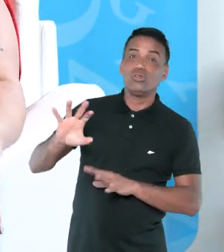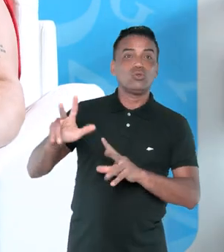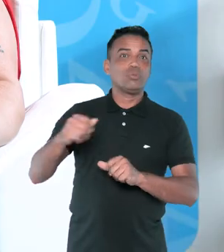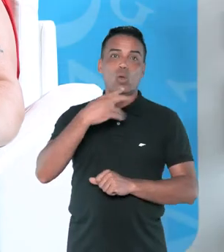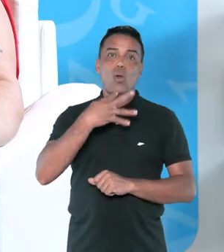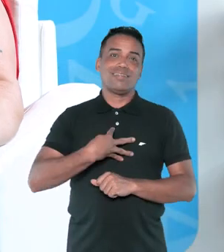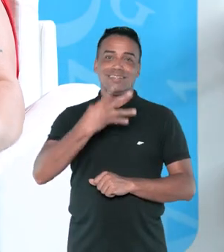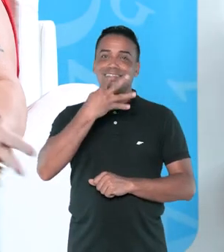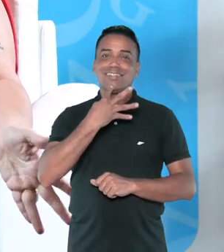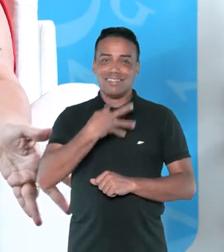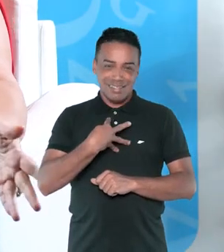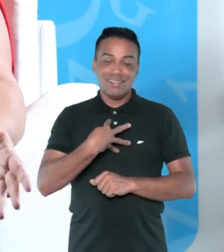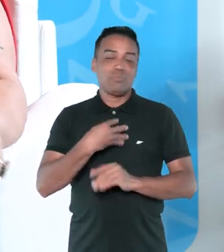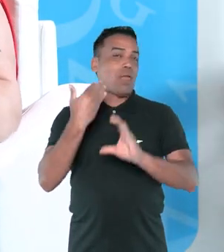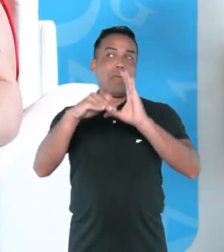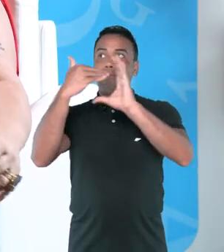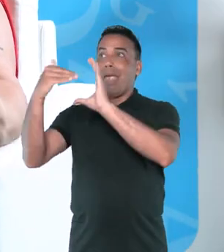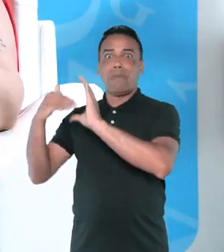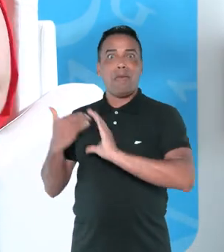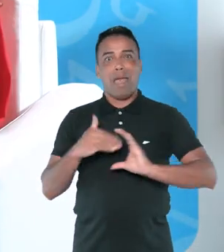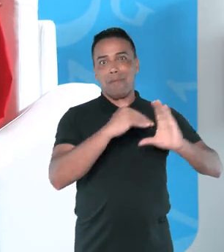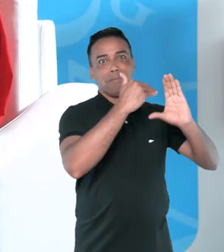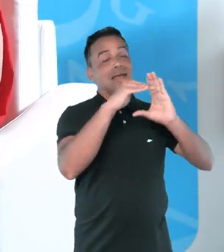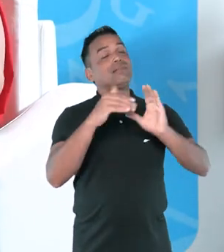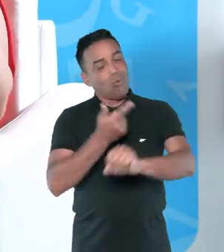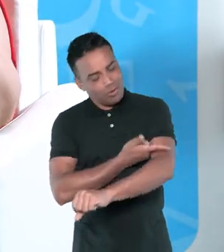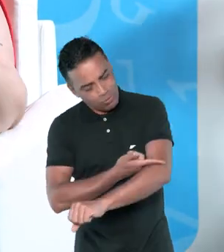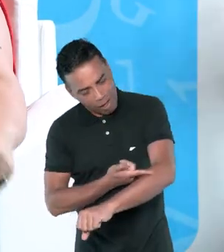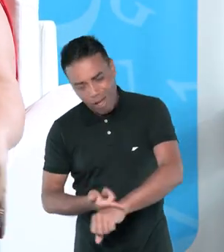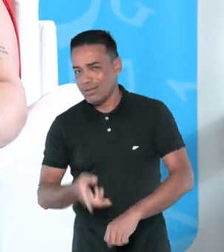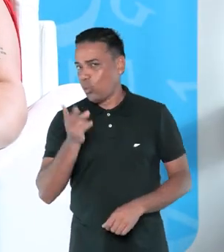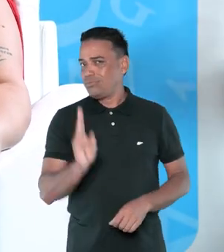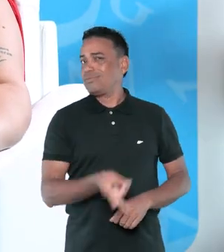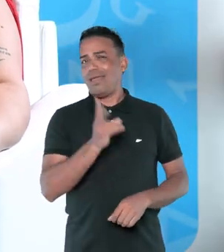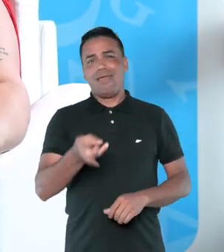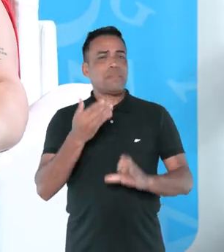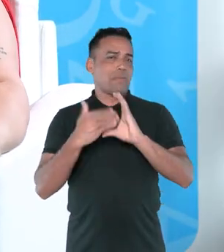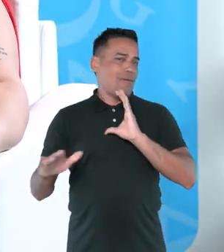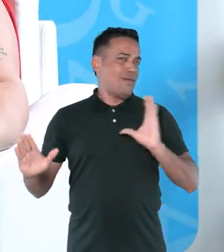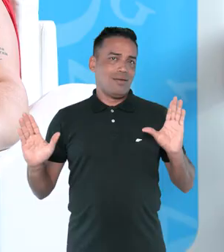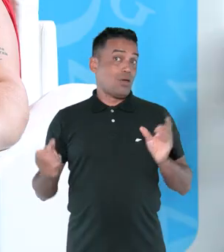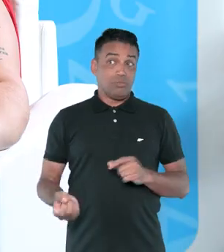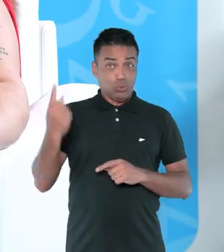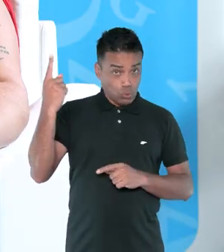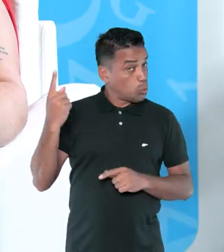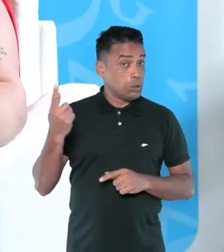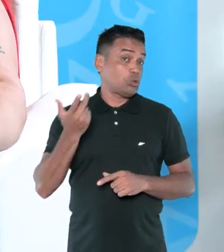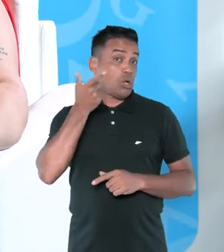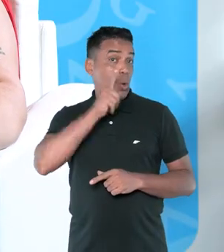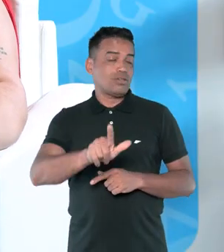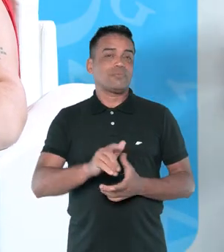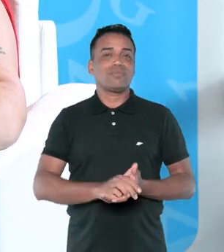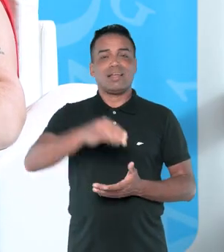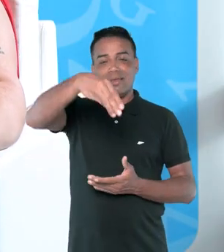me conhecia. Mas, viu, como a educação, foi com a educação, se tivesse sido assim, com muito absurdo, não tinha nada certo. Aí a